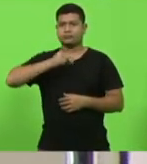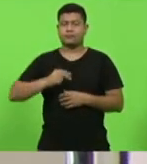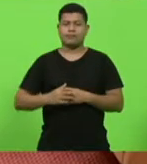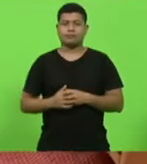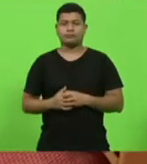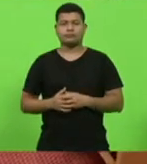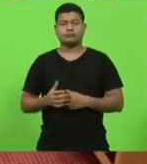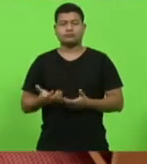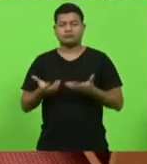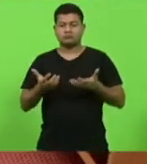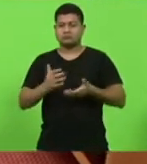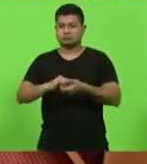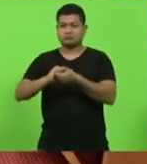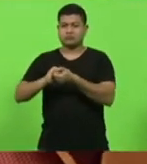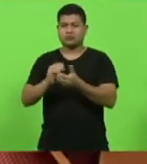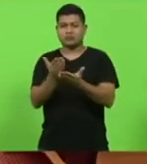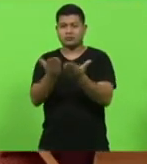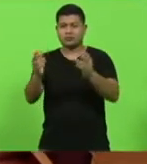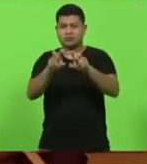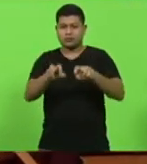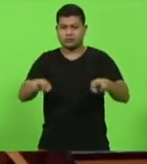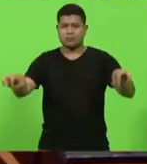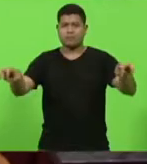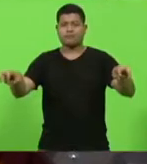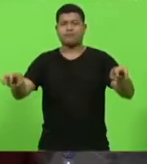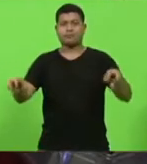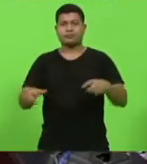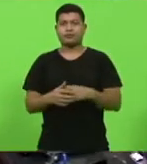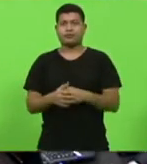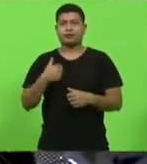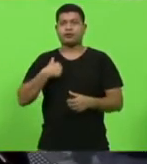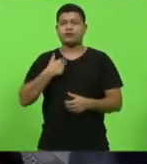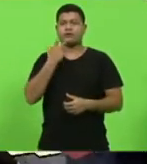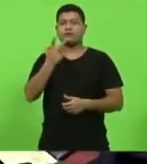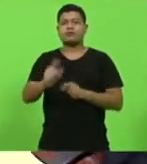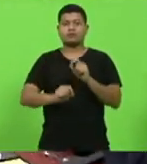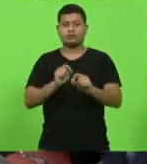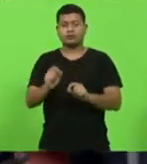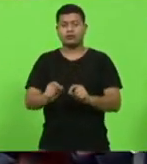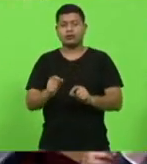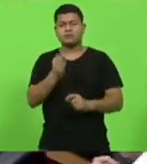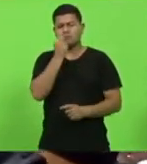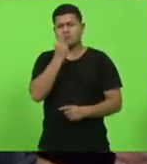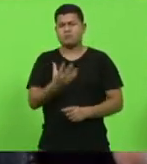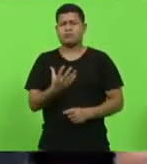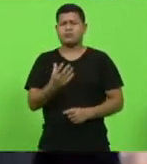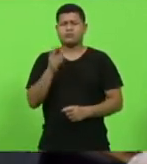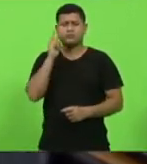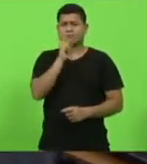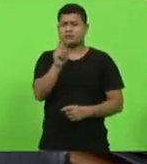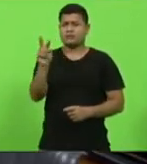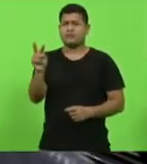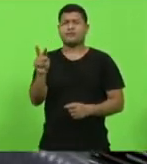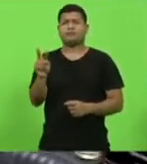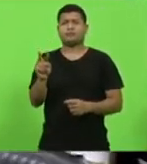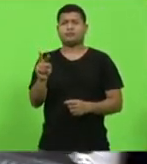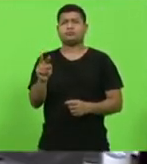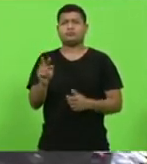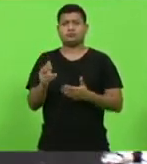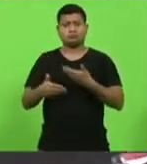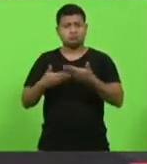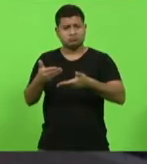complementar a todos da mesa quero dizer que é muito bom a gente vê este